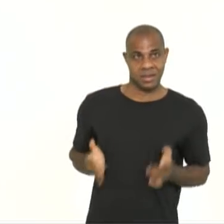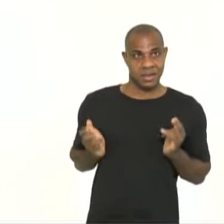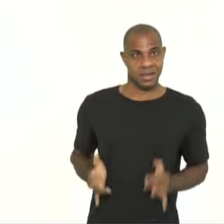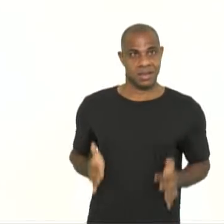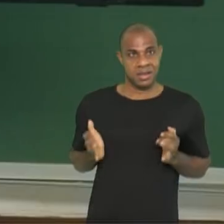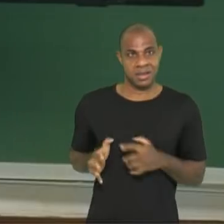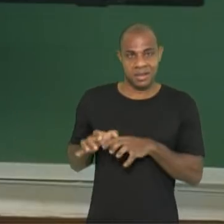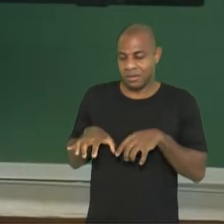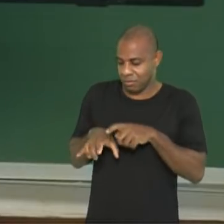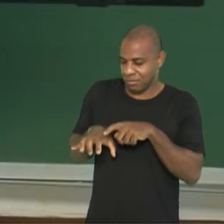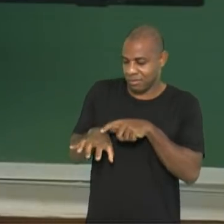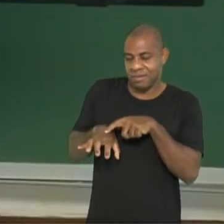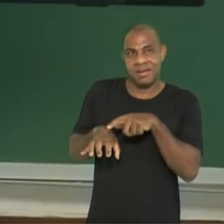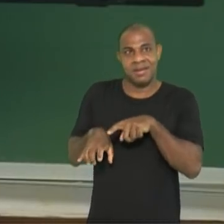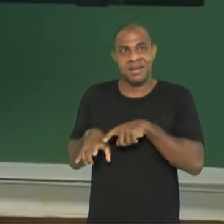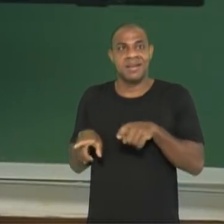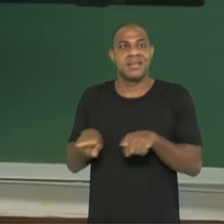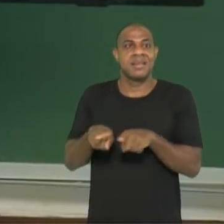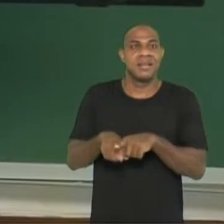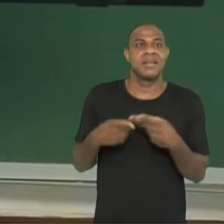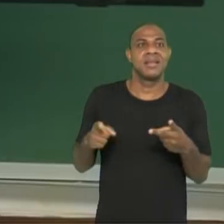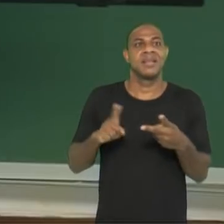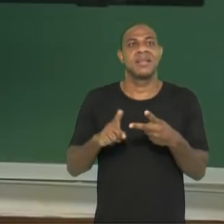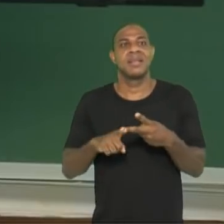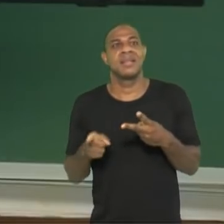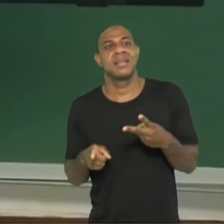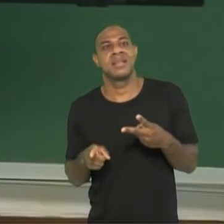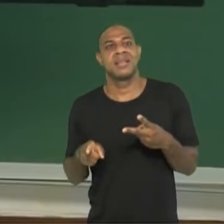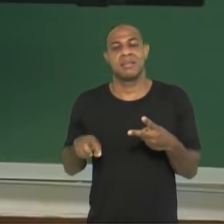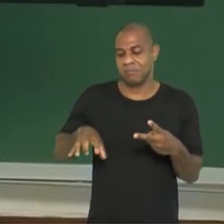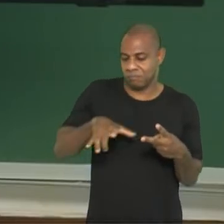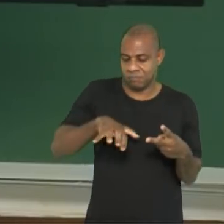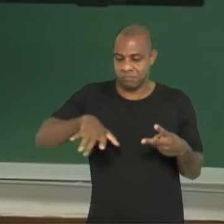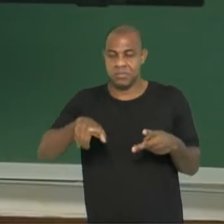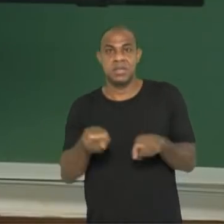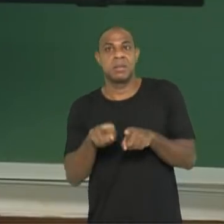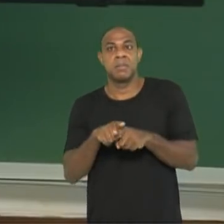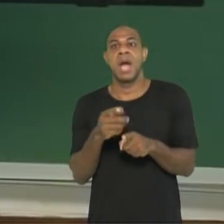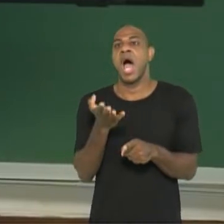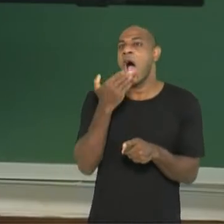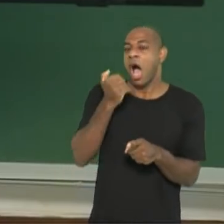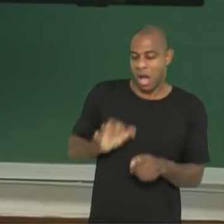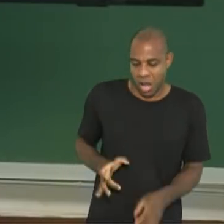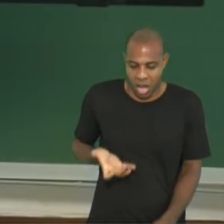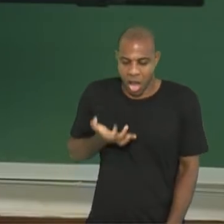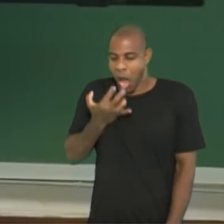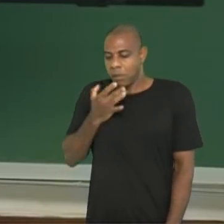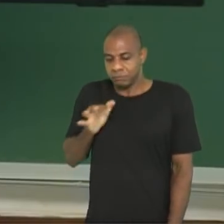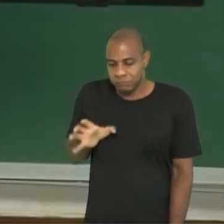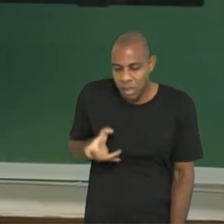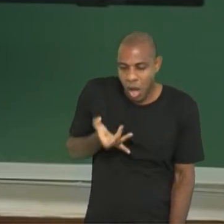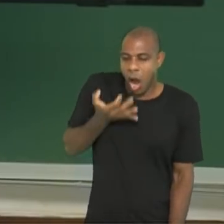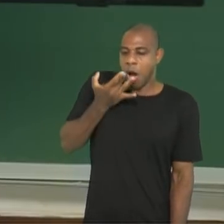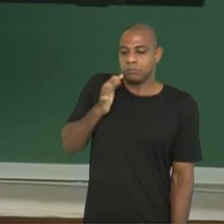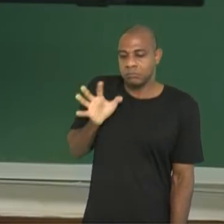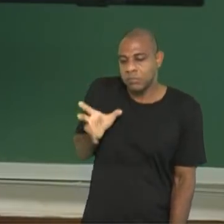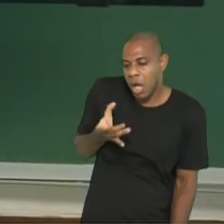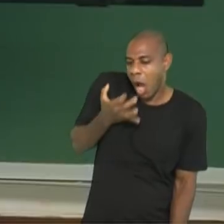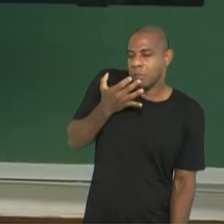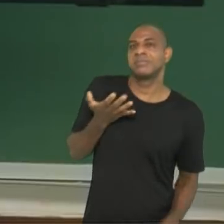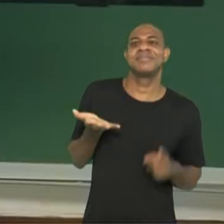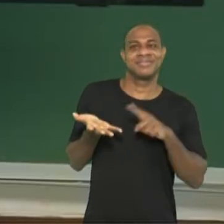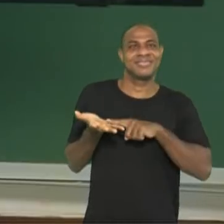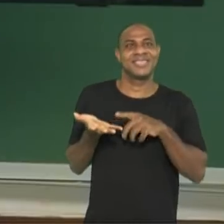se locomover, ou podem ser os apêndices que eles usam para se alimentar, que a gente já viu que eles têm tipos de